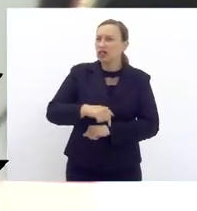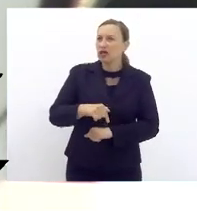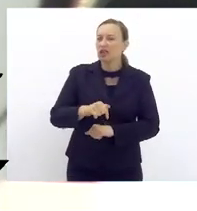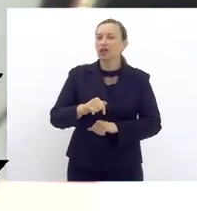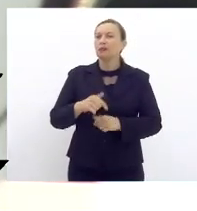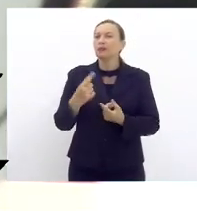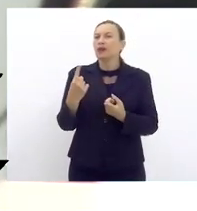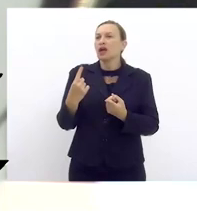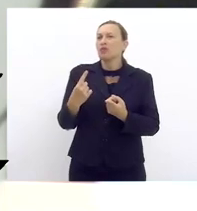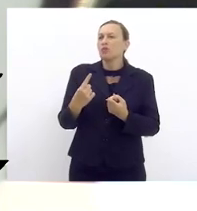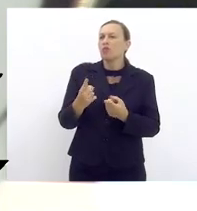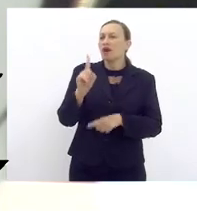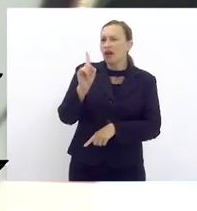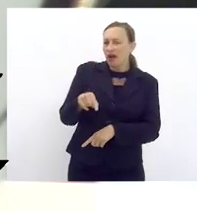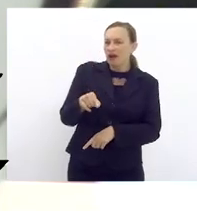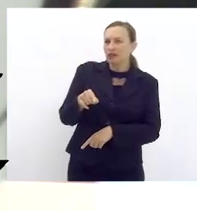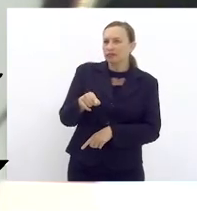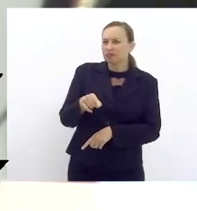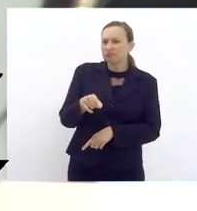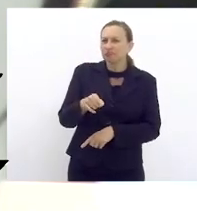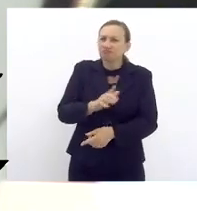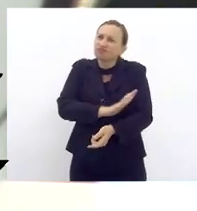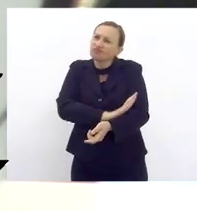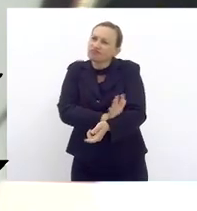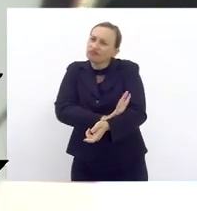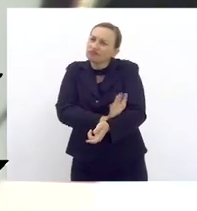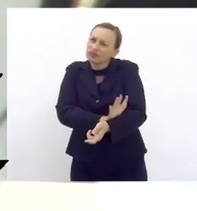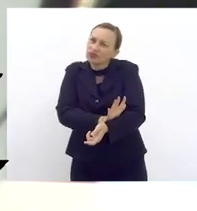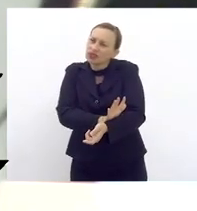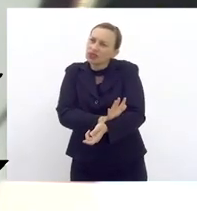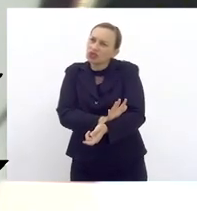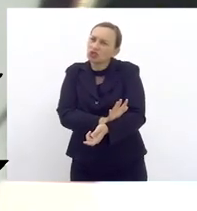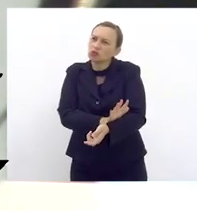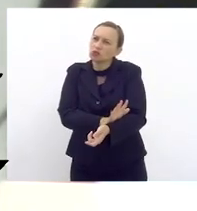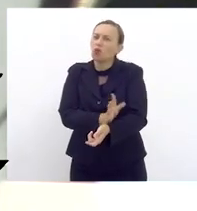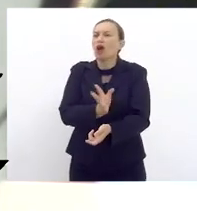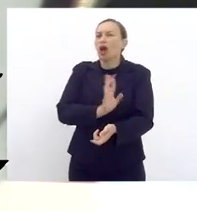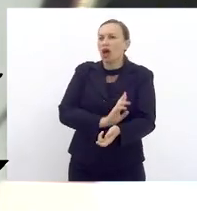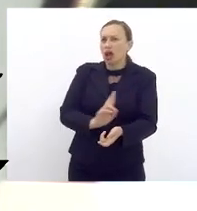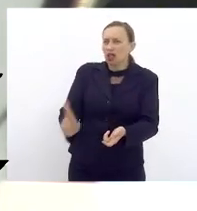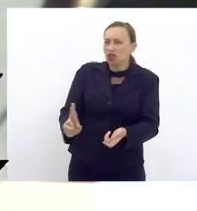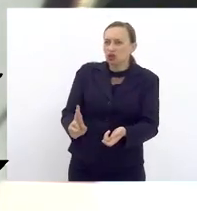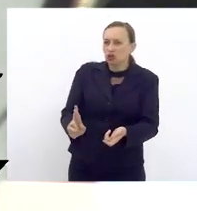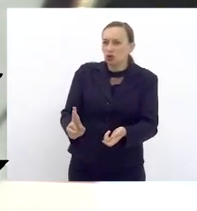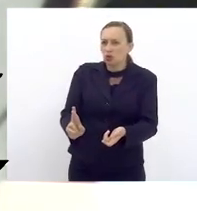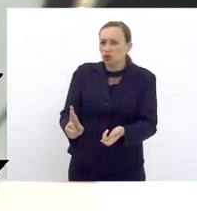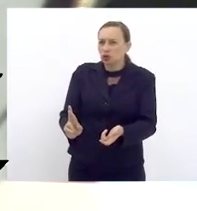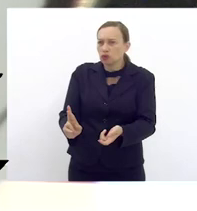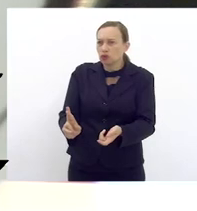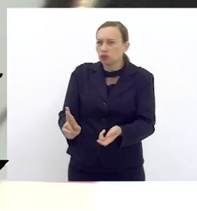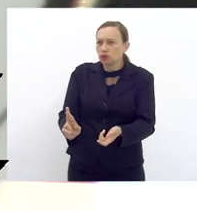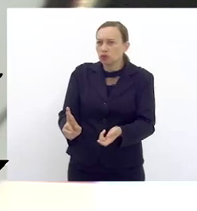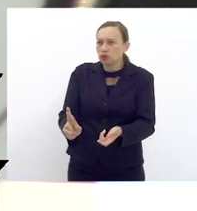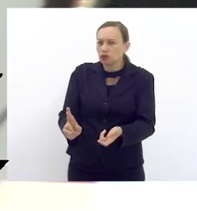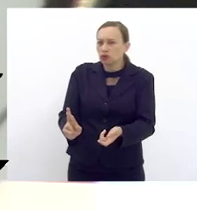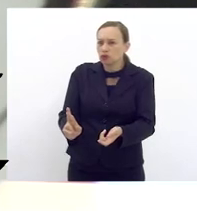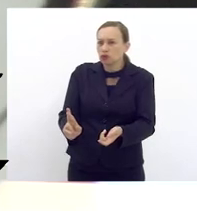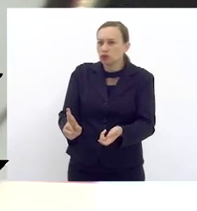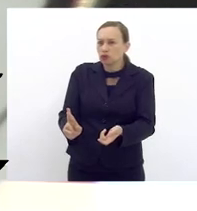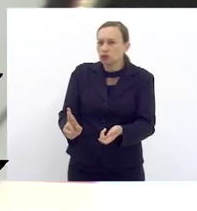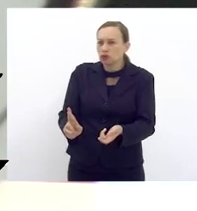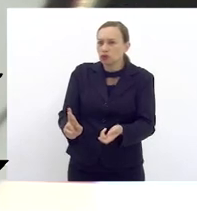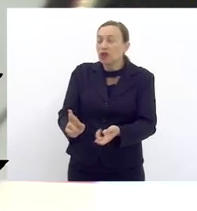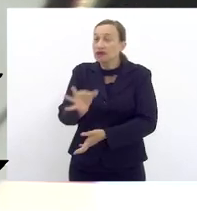essa intolerância esse racismo religioso se abater de maneira muito